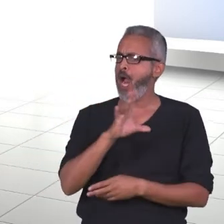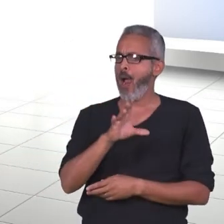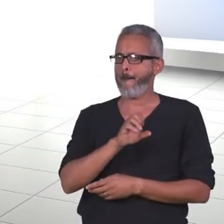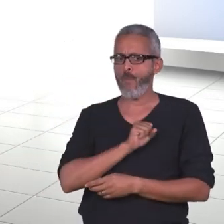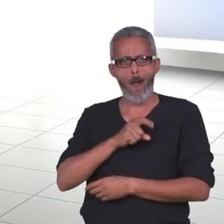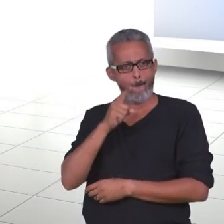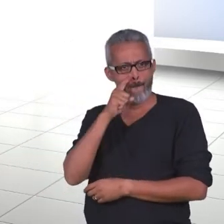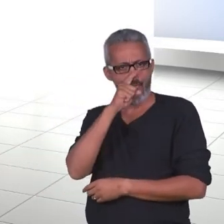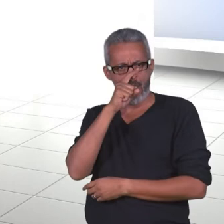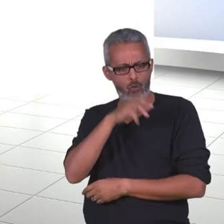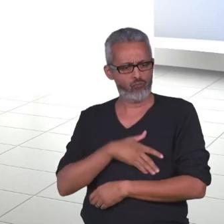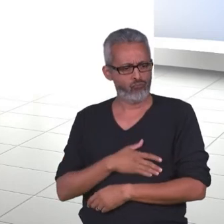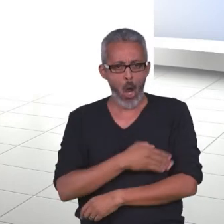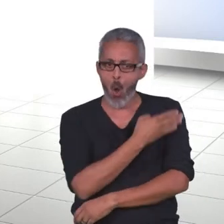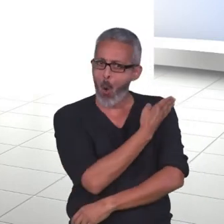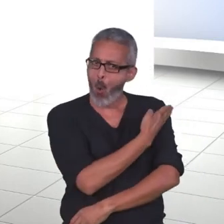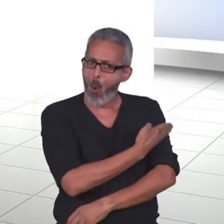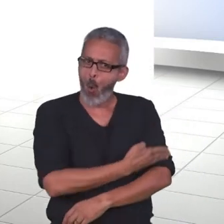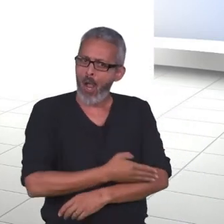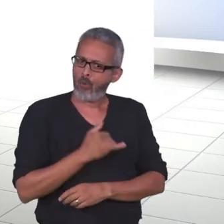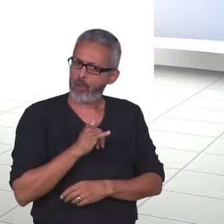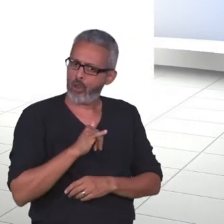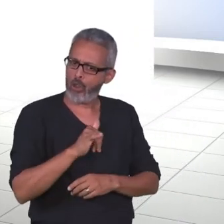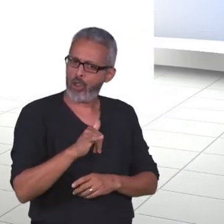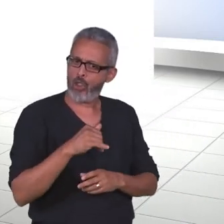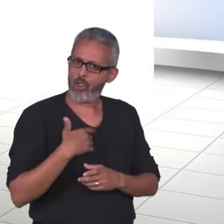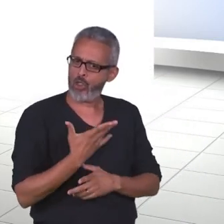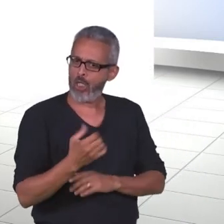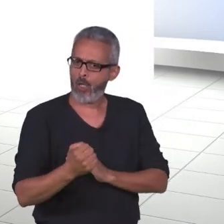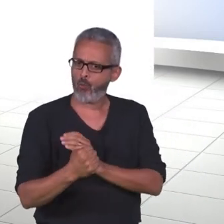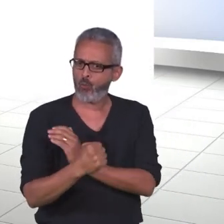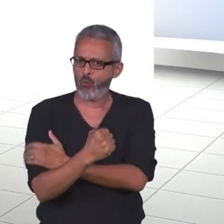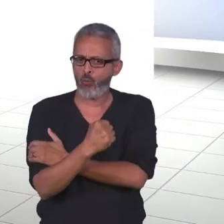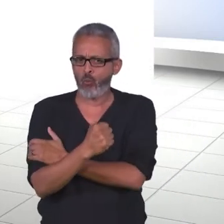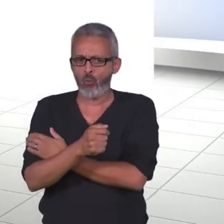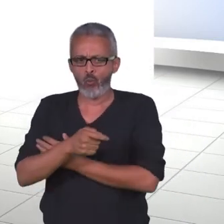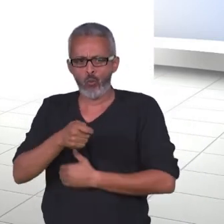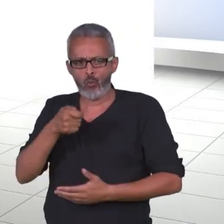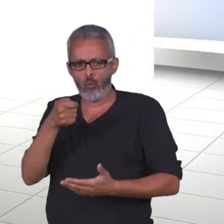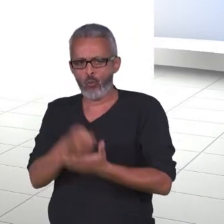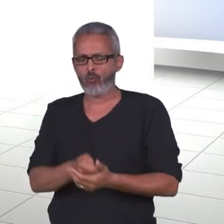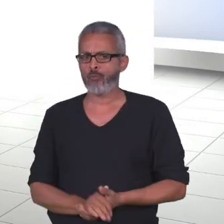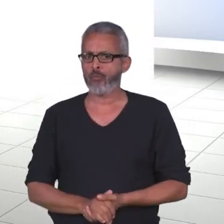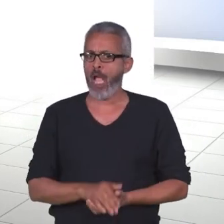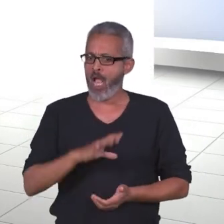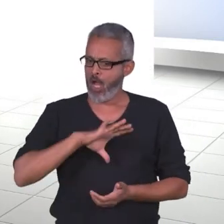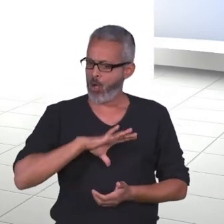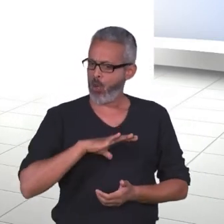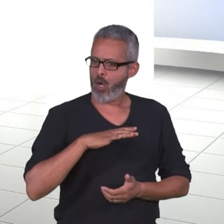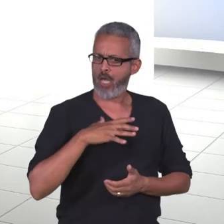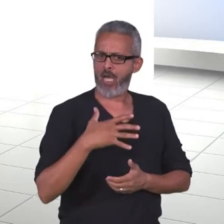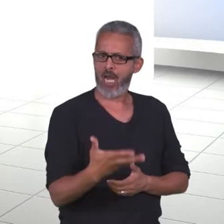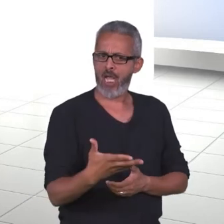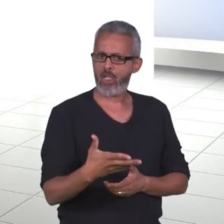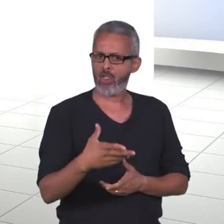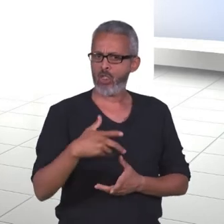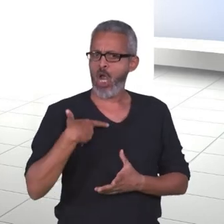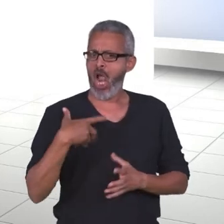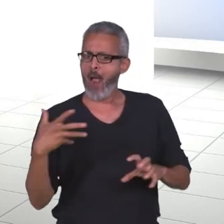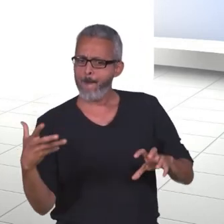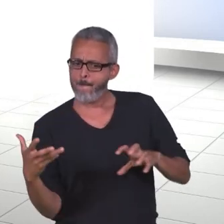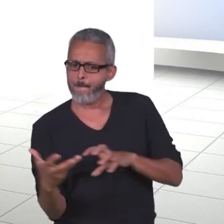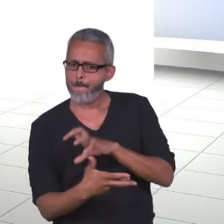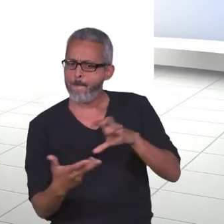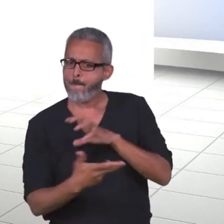E a letra E diz eclética ao aceitar diversos estilos poéticos. Ele